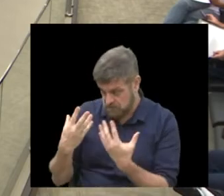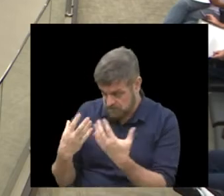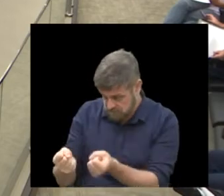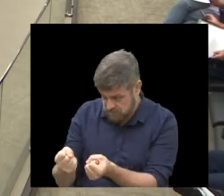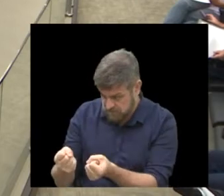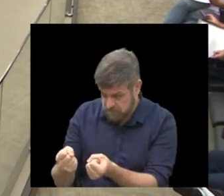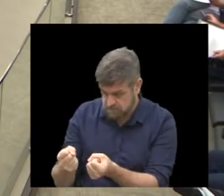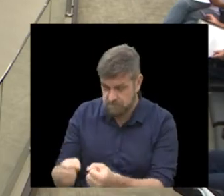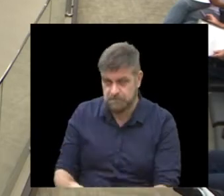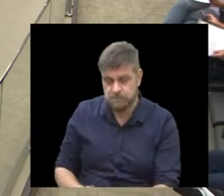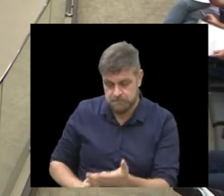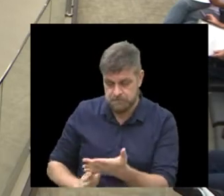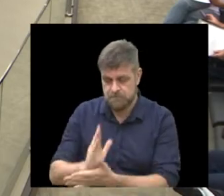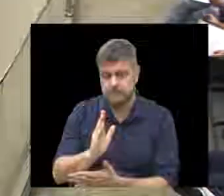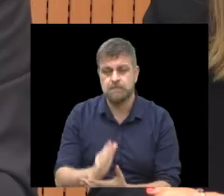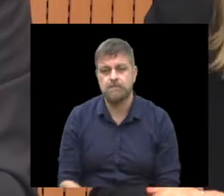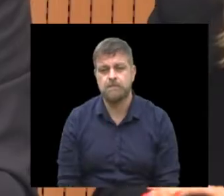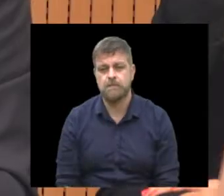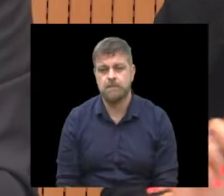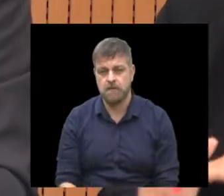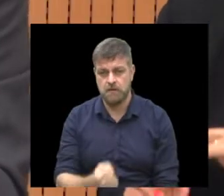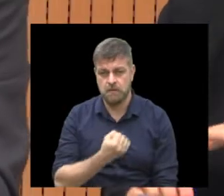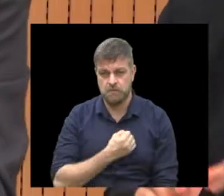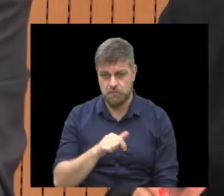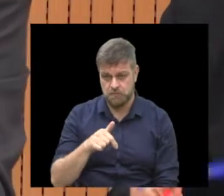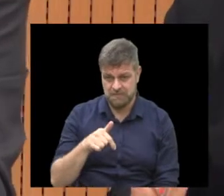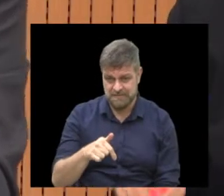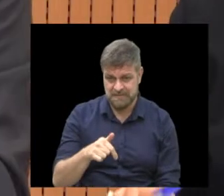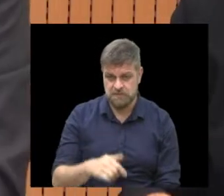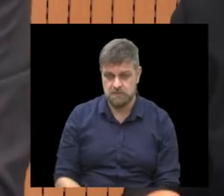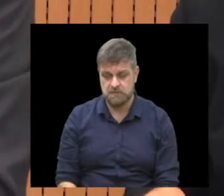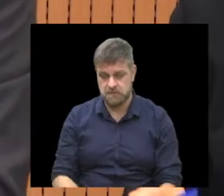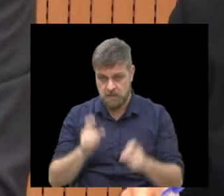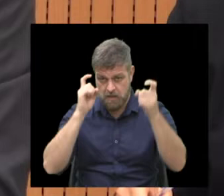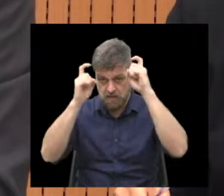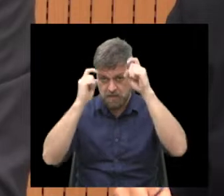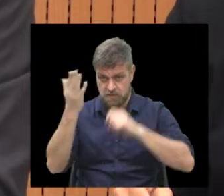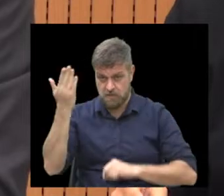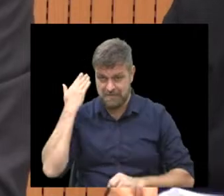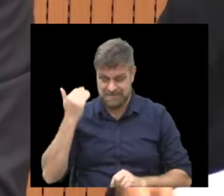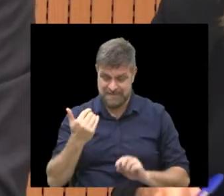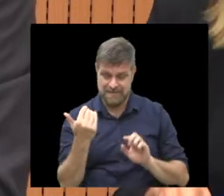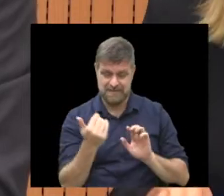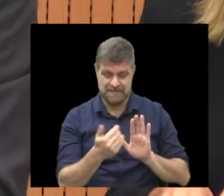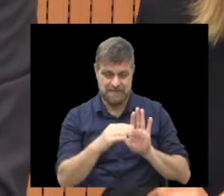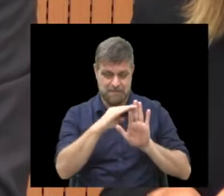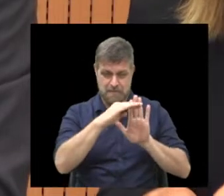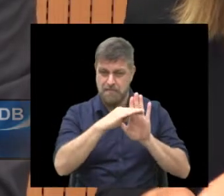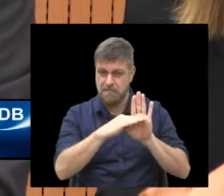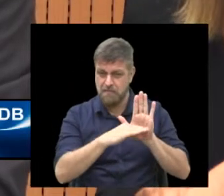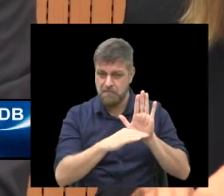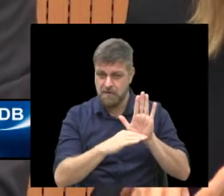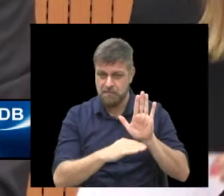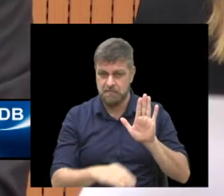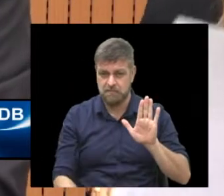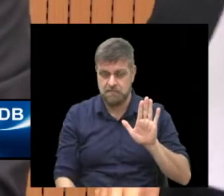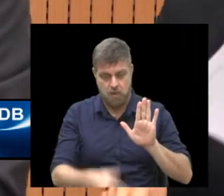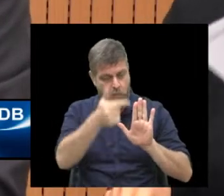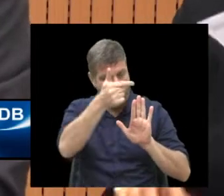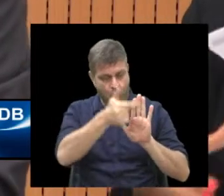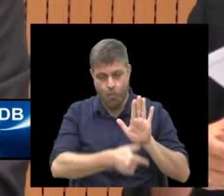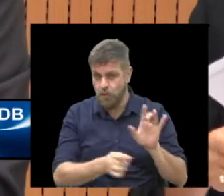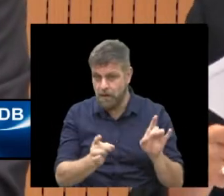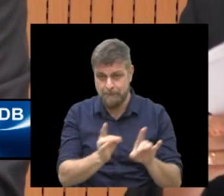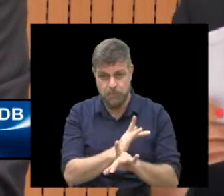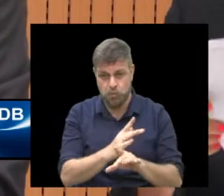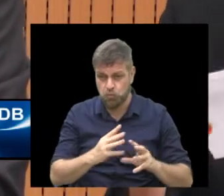como estão. Aprovado. Item 7. Matérias adiadas da reunião anterior. Não há.